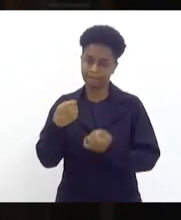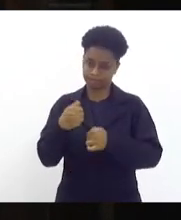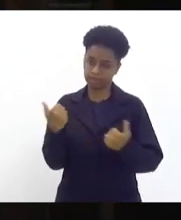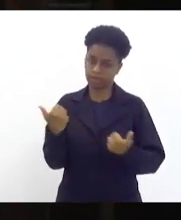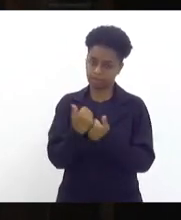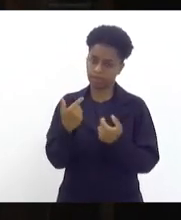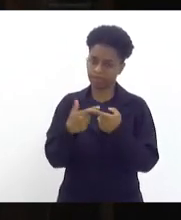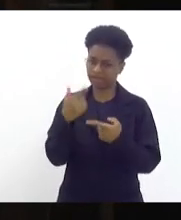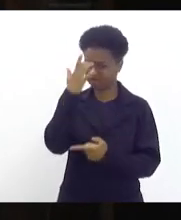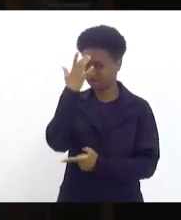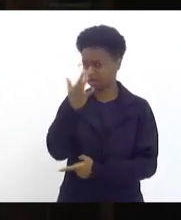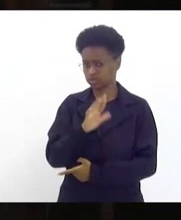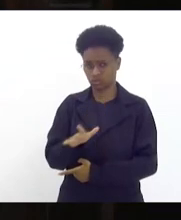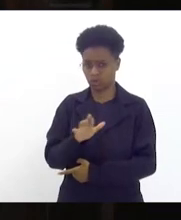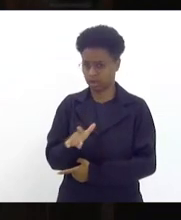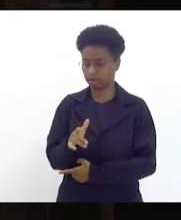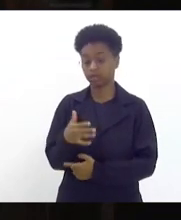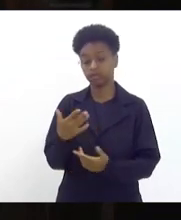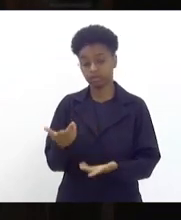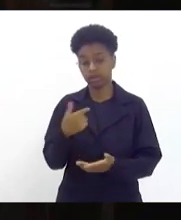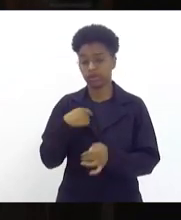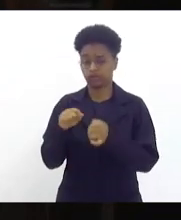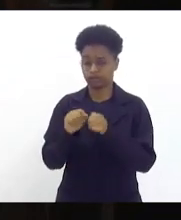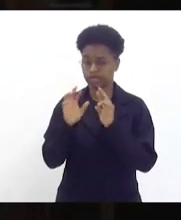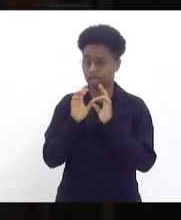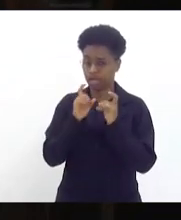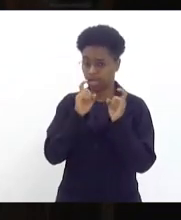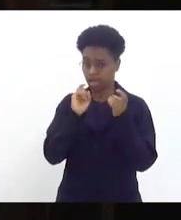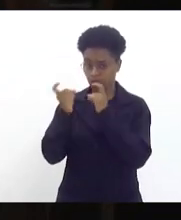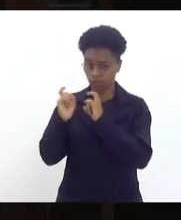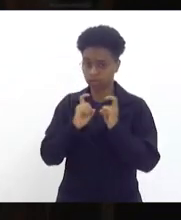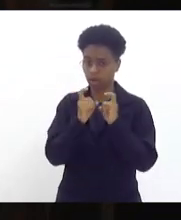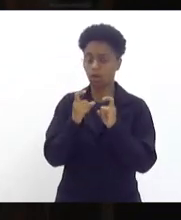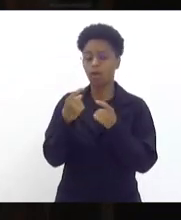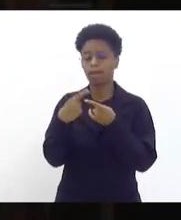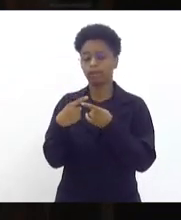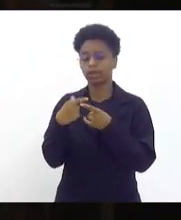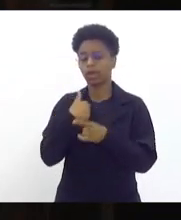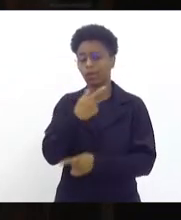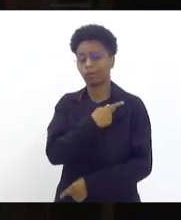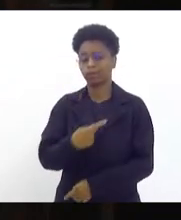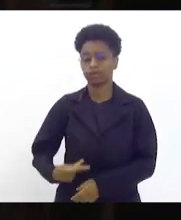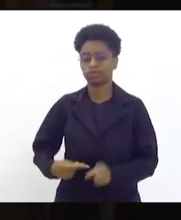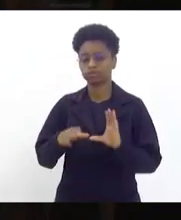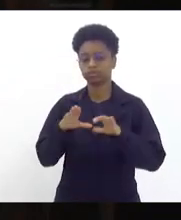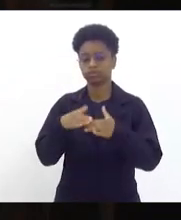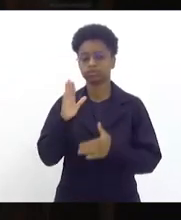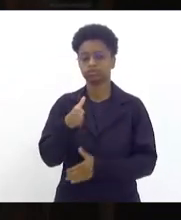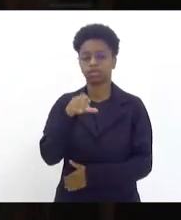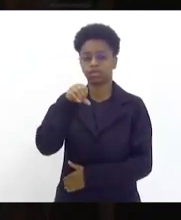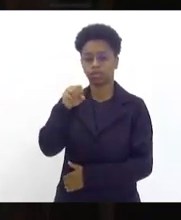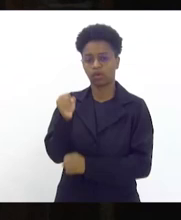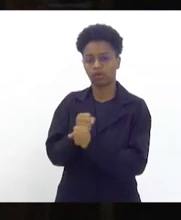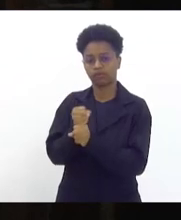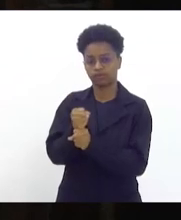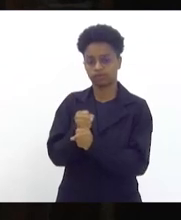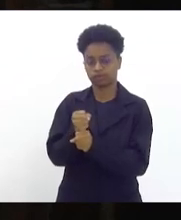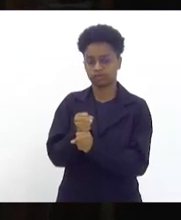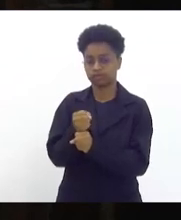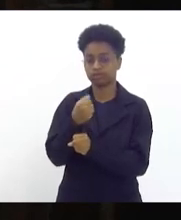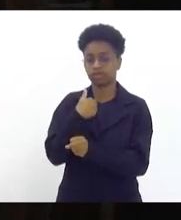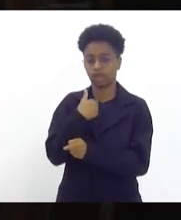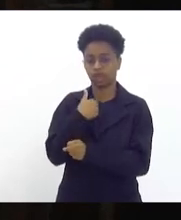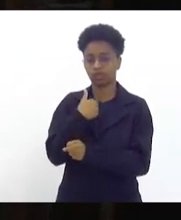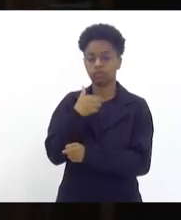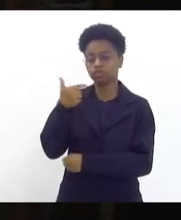não está fácil e eu fazia a reunião lá eu já fui Presidente desse conselho 9 anos eu tô aí o Jaime desde